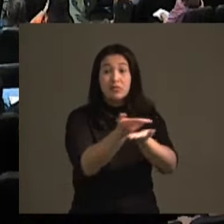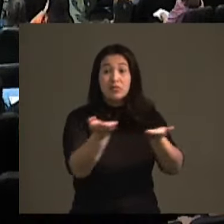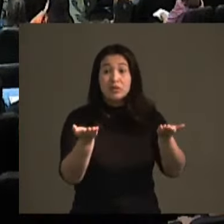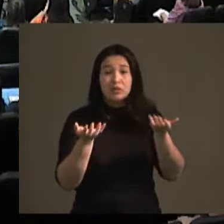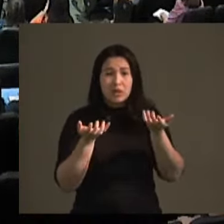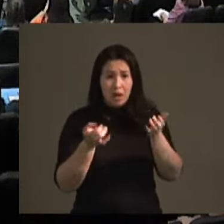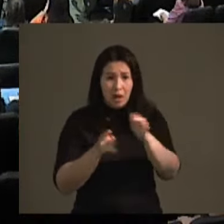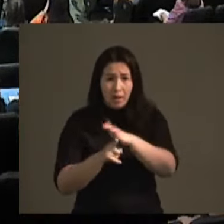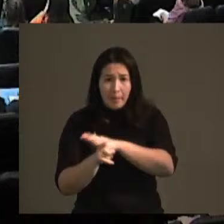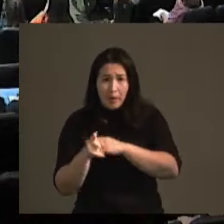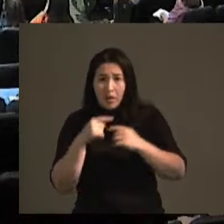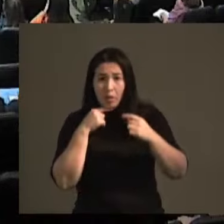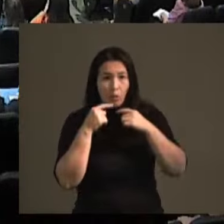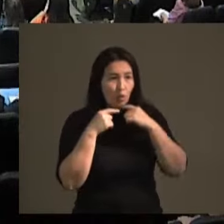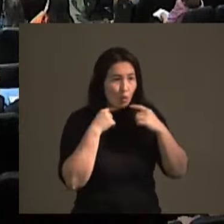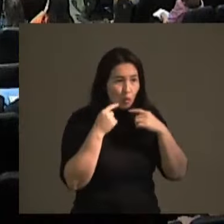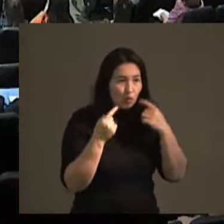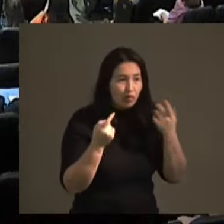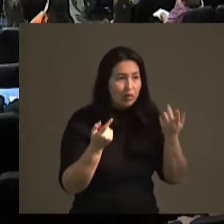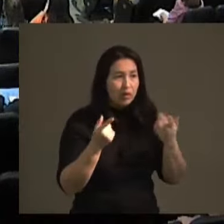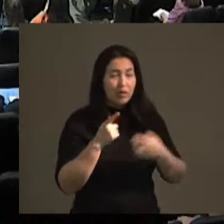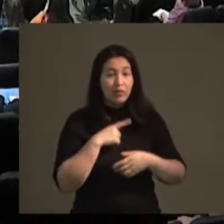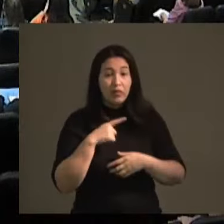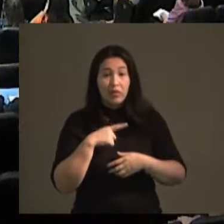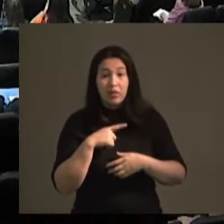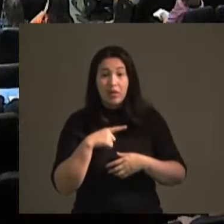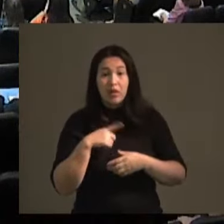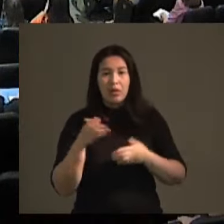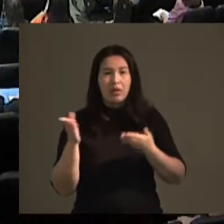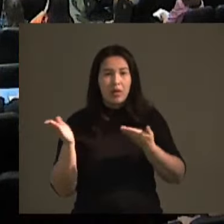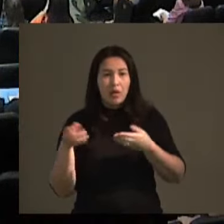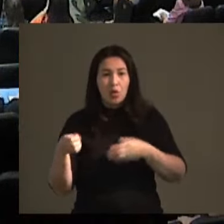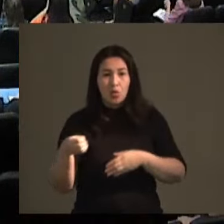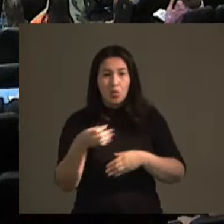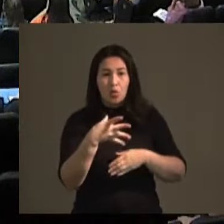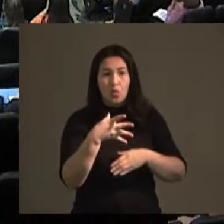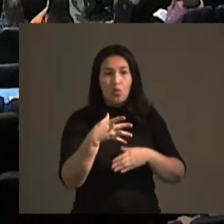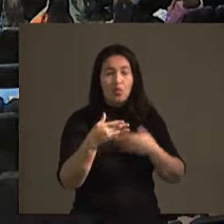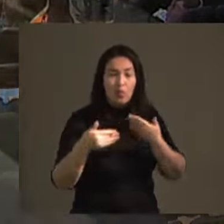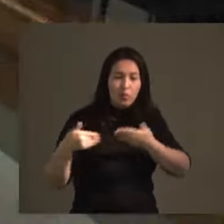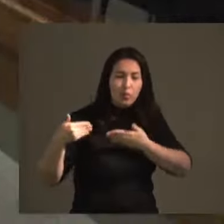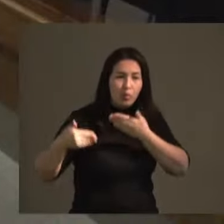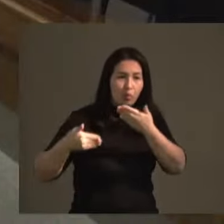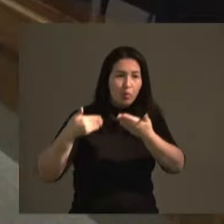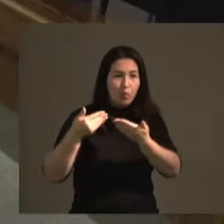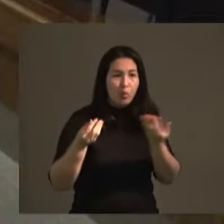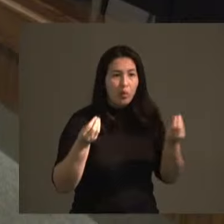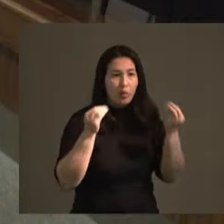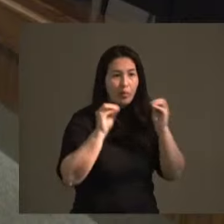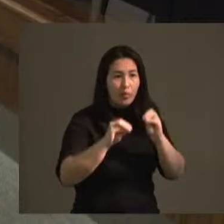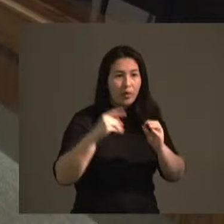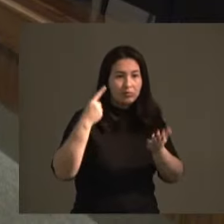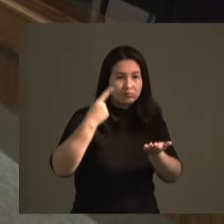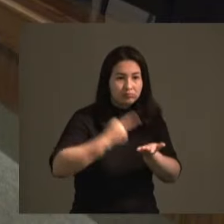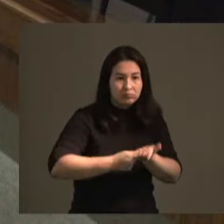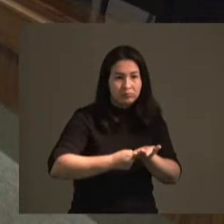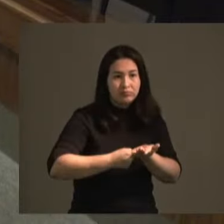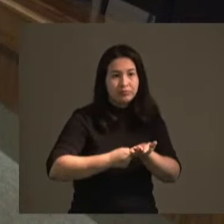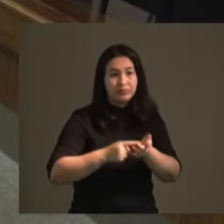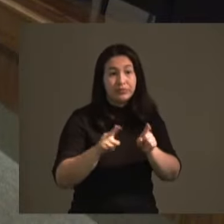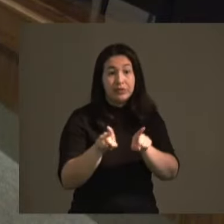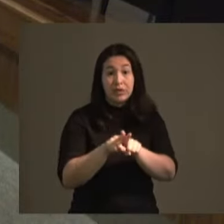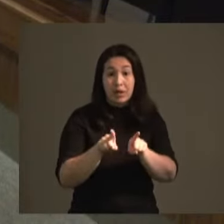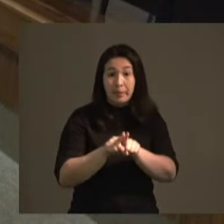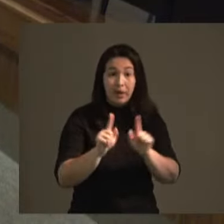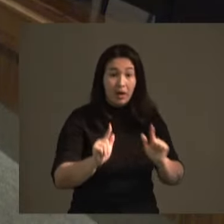queiram tirar alguma dúvida acerca da elaboração, né, acerca desse processo de pactuação, acerca